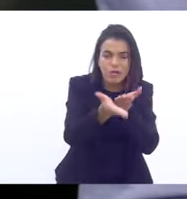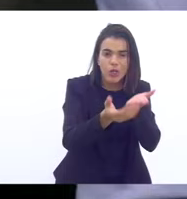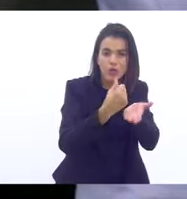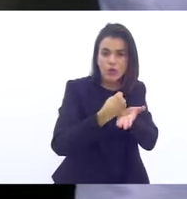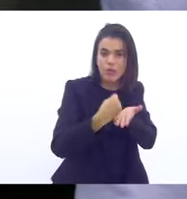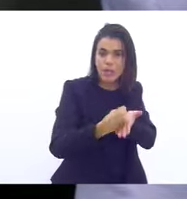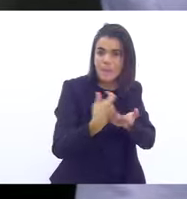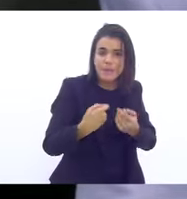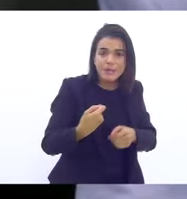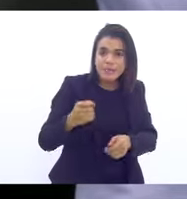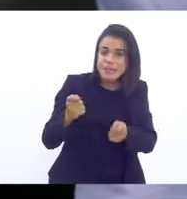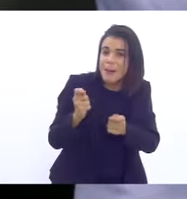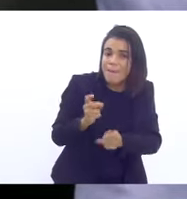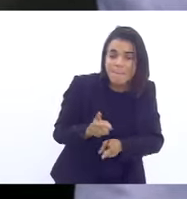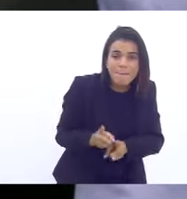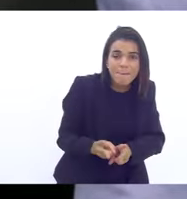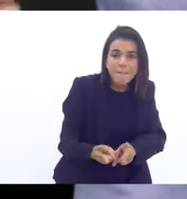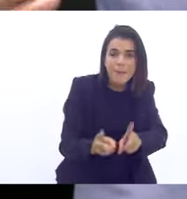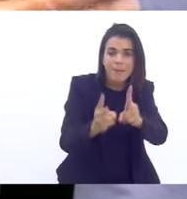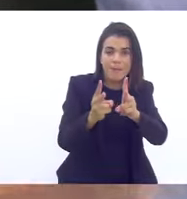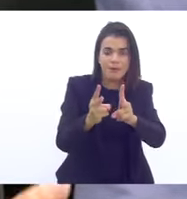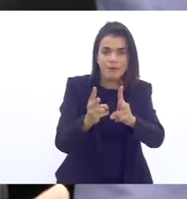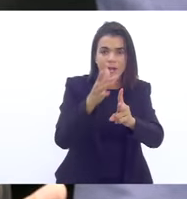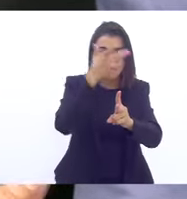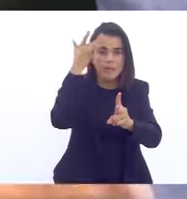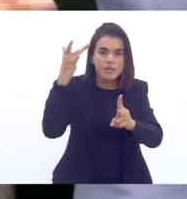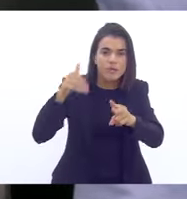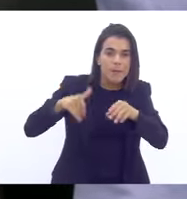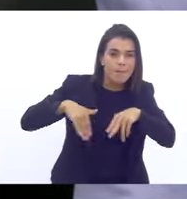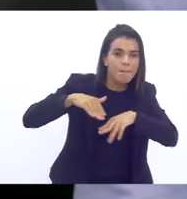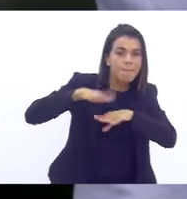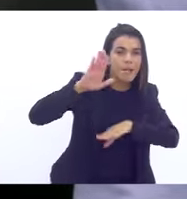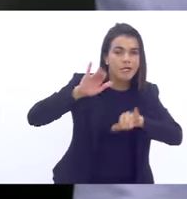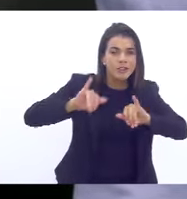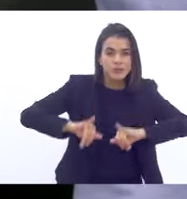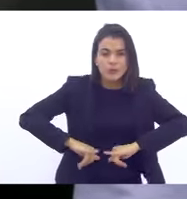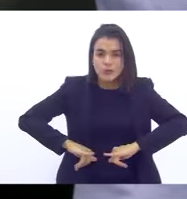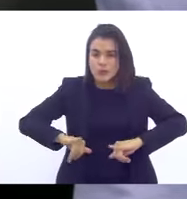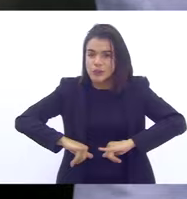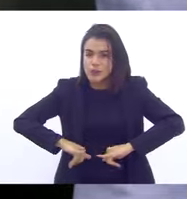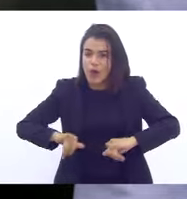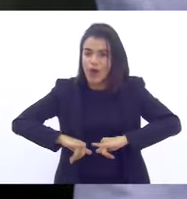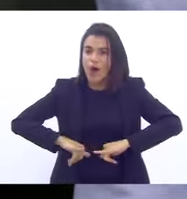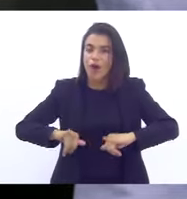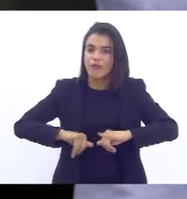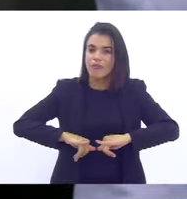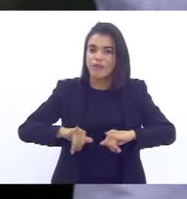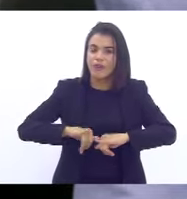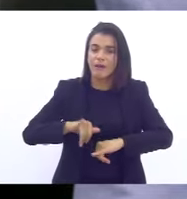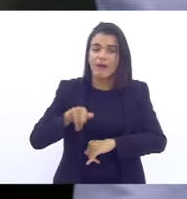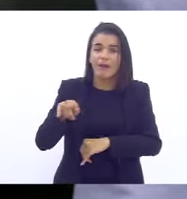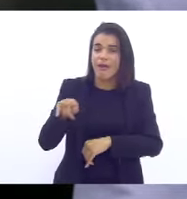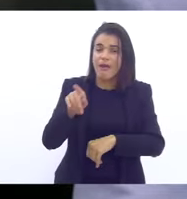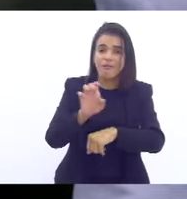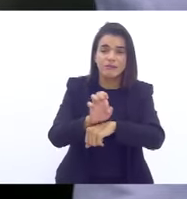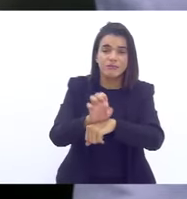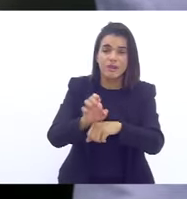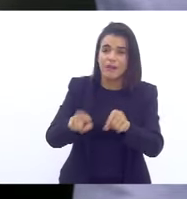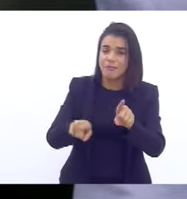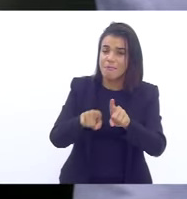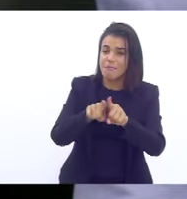permanente. E quem sente as dores e o conhecimento dessa prestação de serviço são estados e